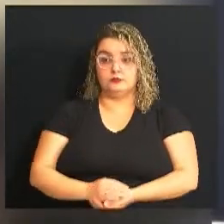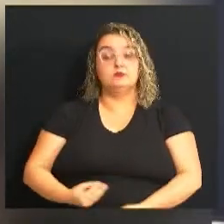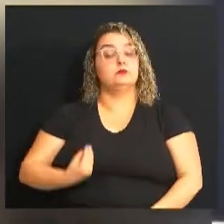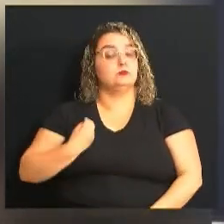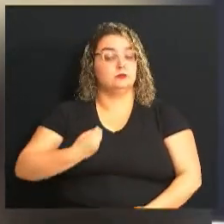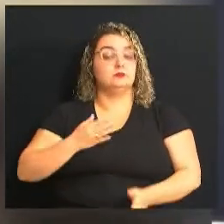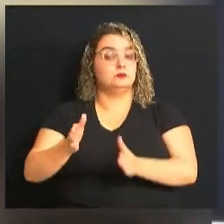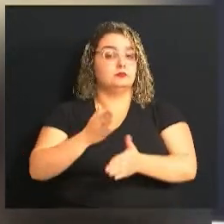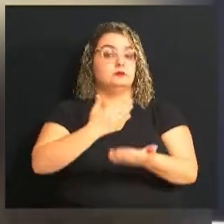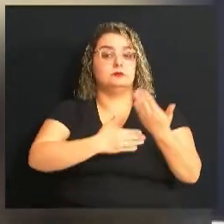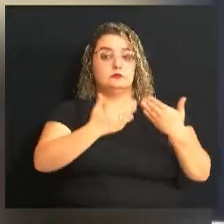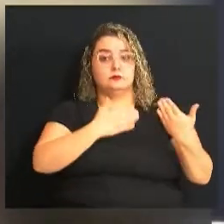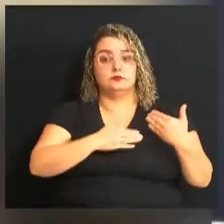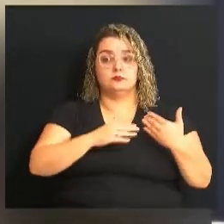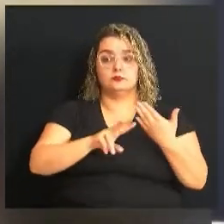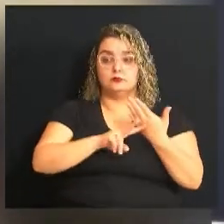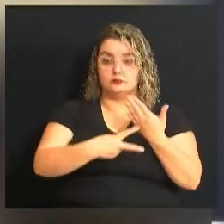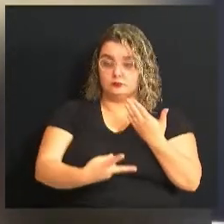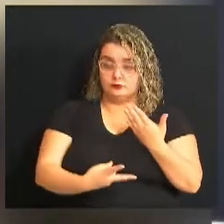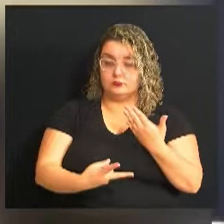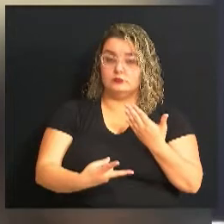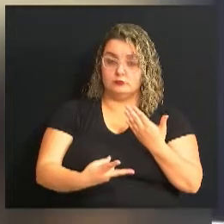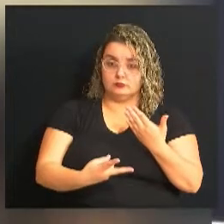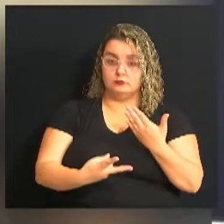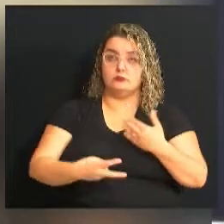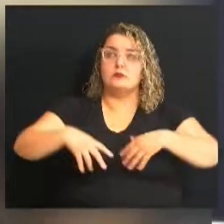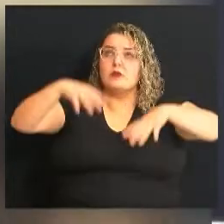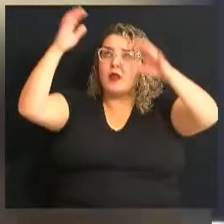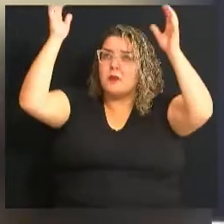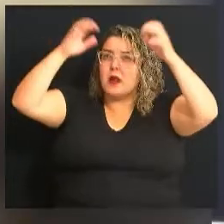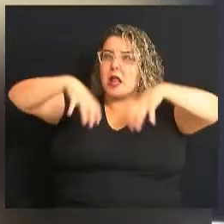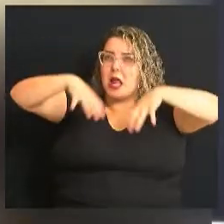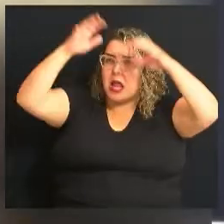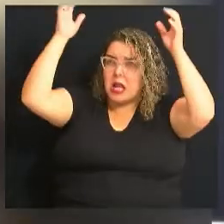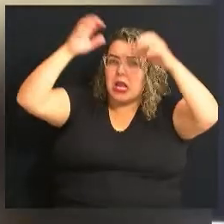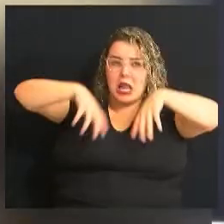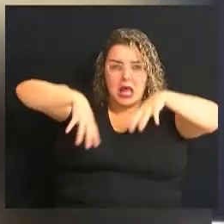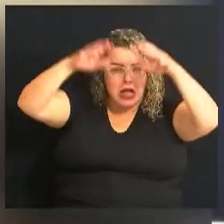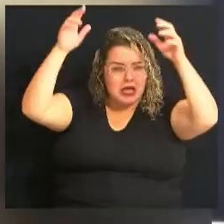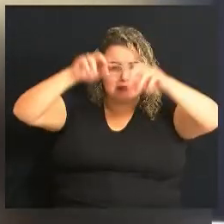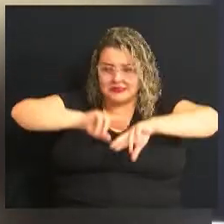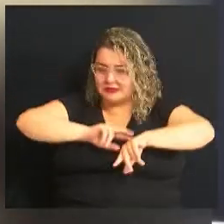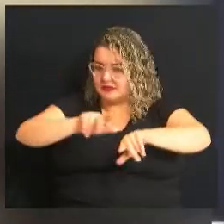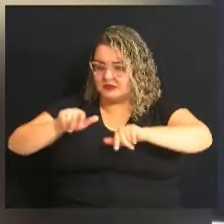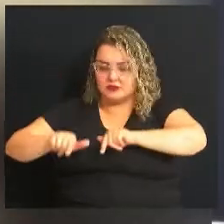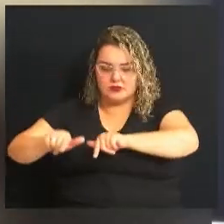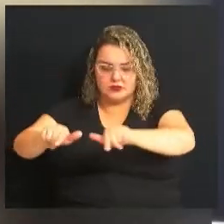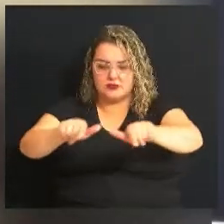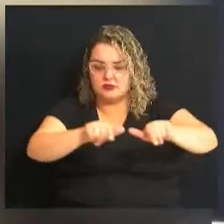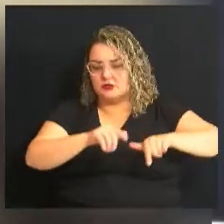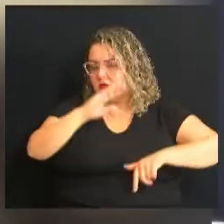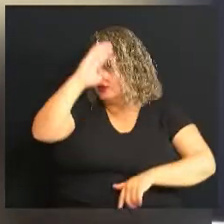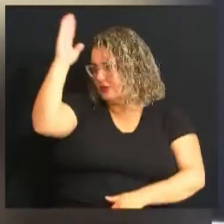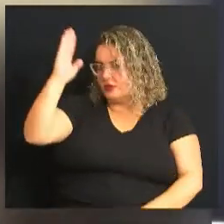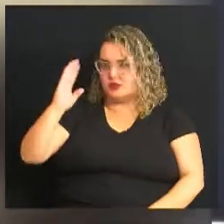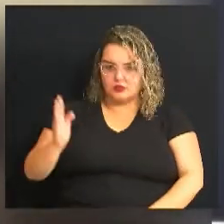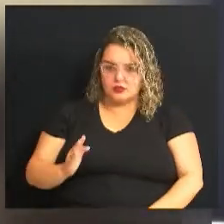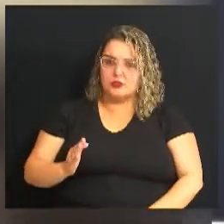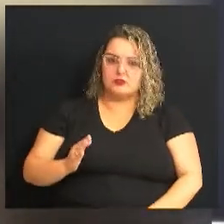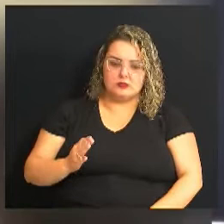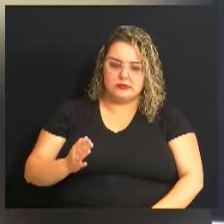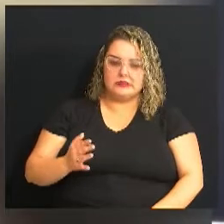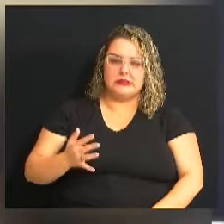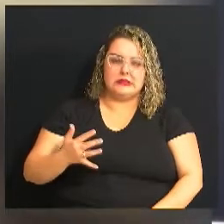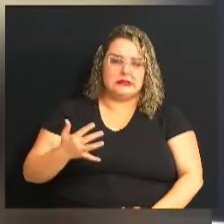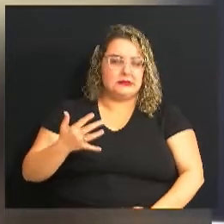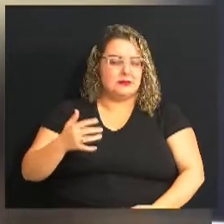os efeitos, né, de chuvaradas em vários locais, aí, comprometendo